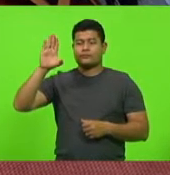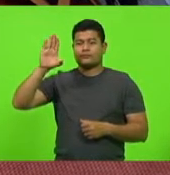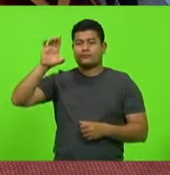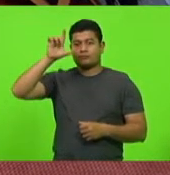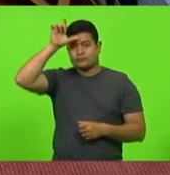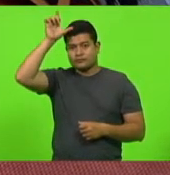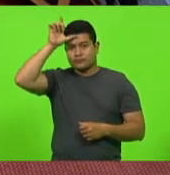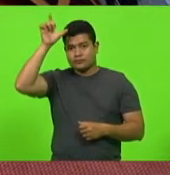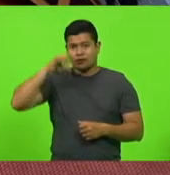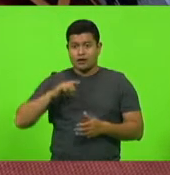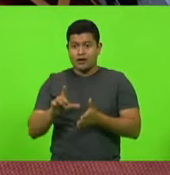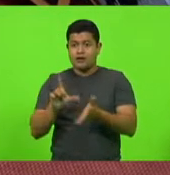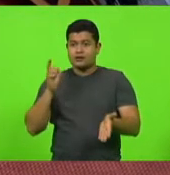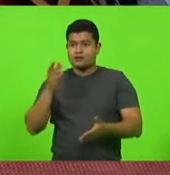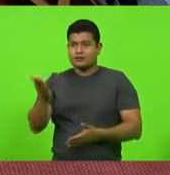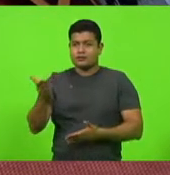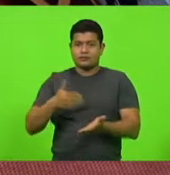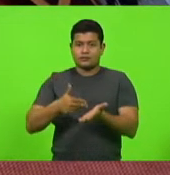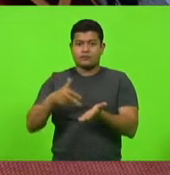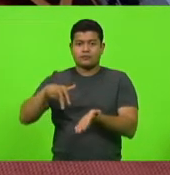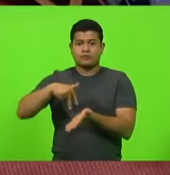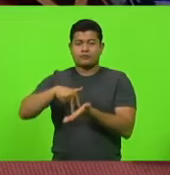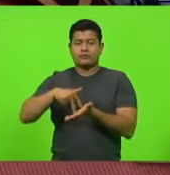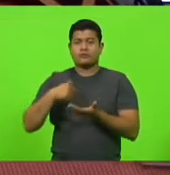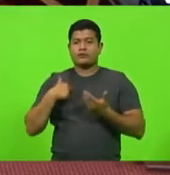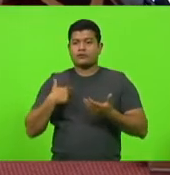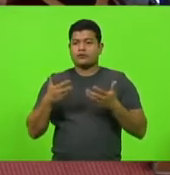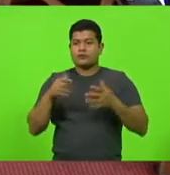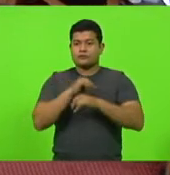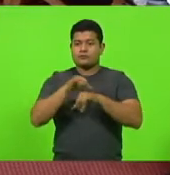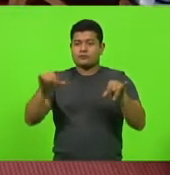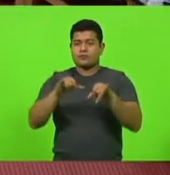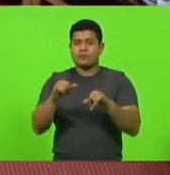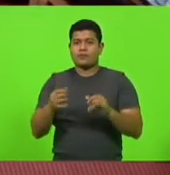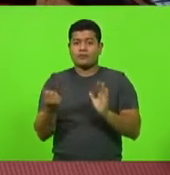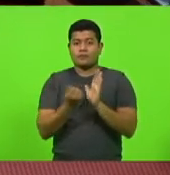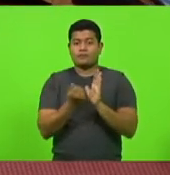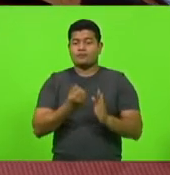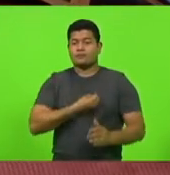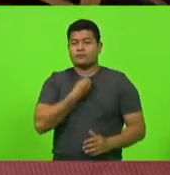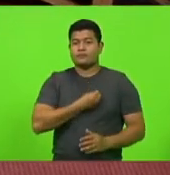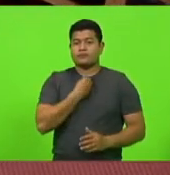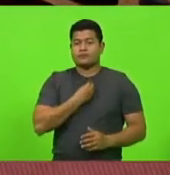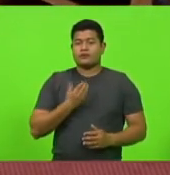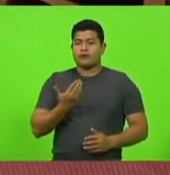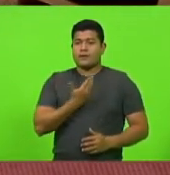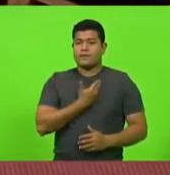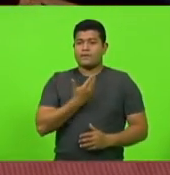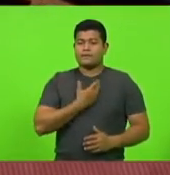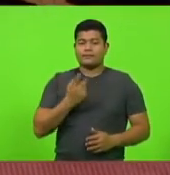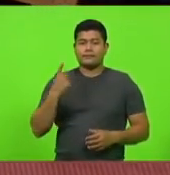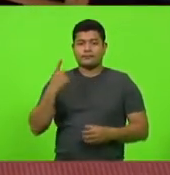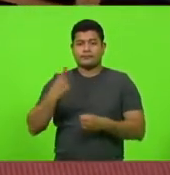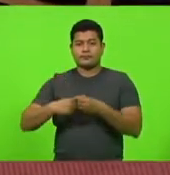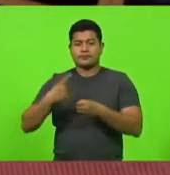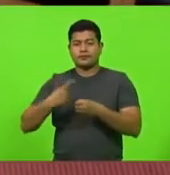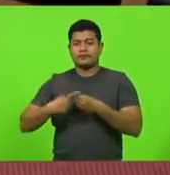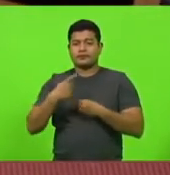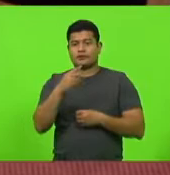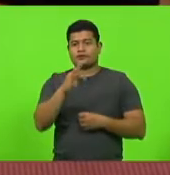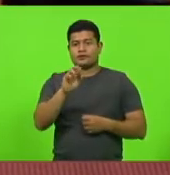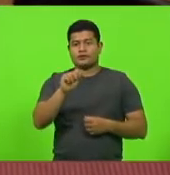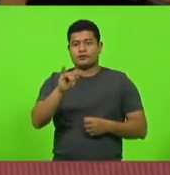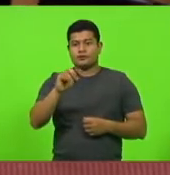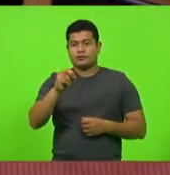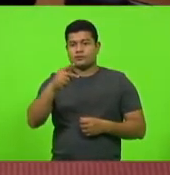da fala dele, eu quero comunicar aqui a presença do meu grande amigo, um grande patriota, da cidade de Itaiópolis, meu amigo Heraldo, está